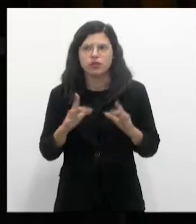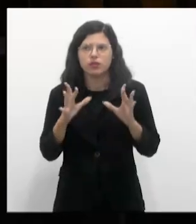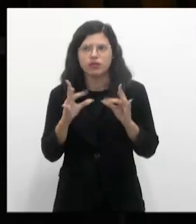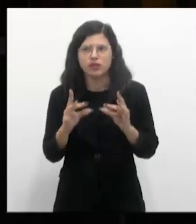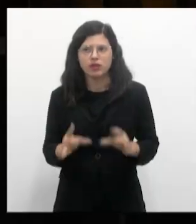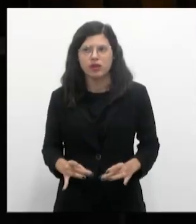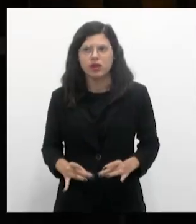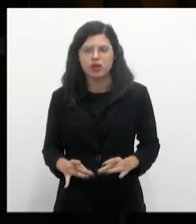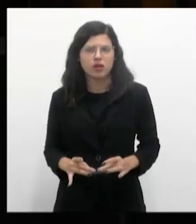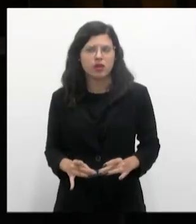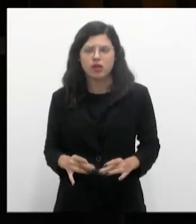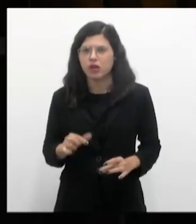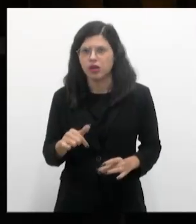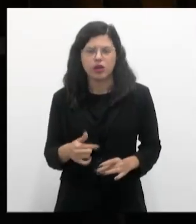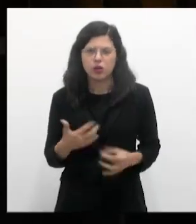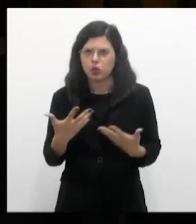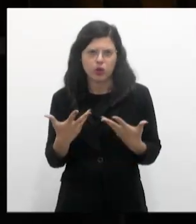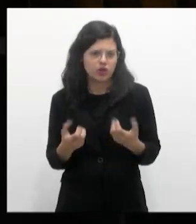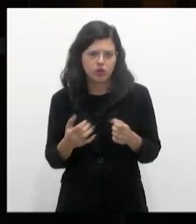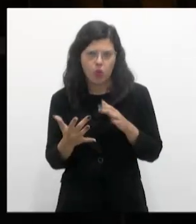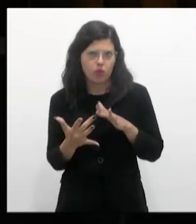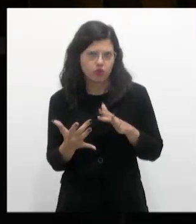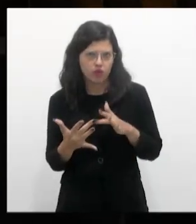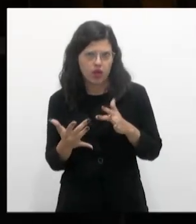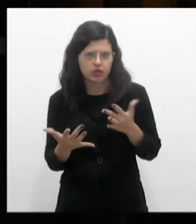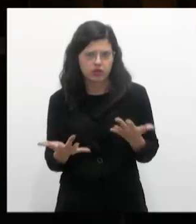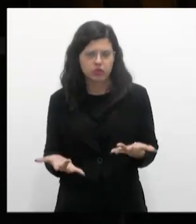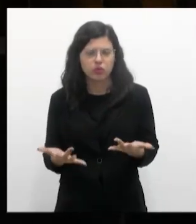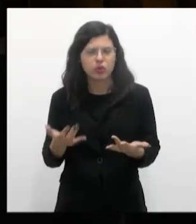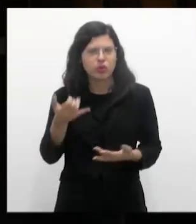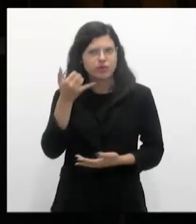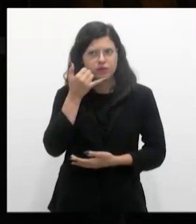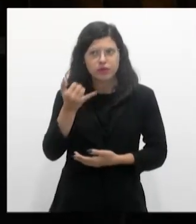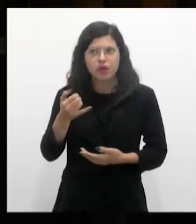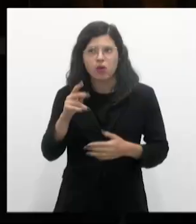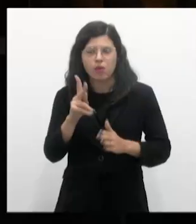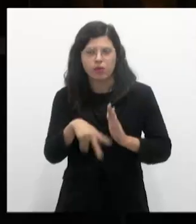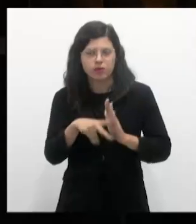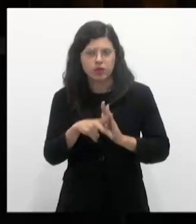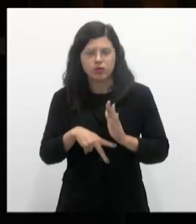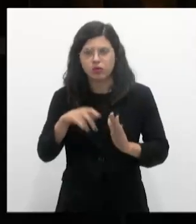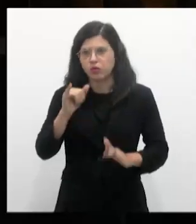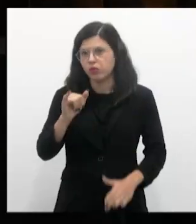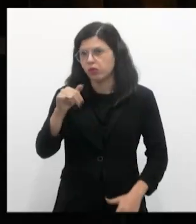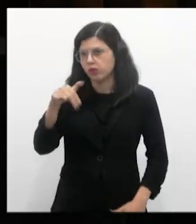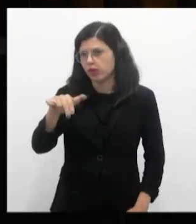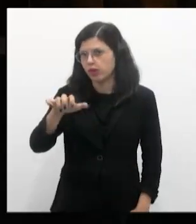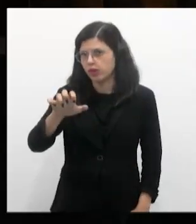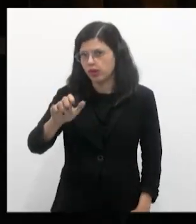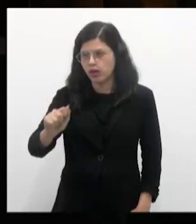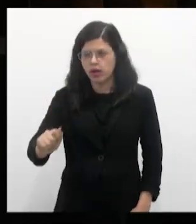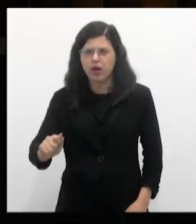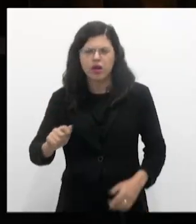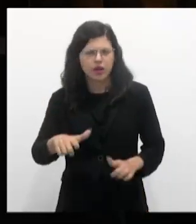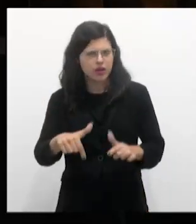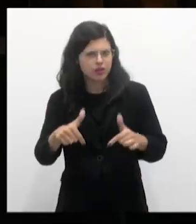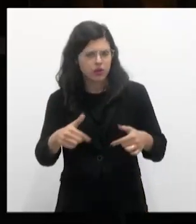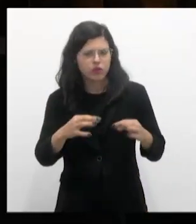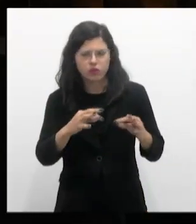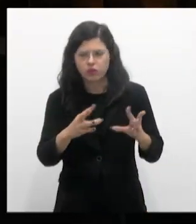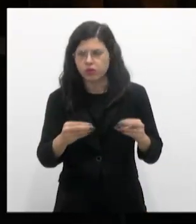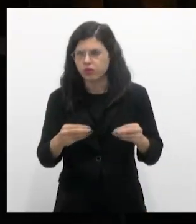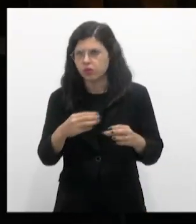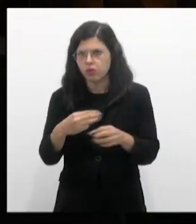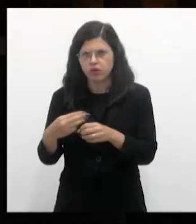além de não me atender, que é um projeto do INEA, órgão sério que atua em todos os municípios, com todos os prefeitos